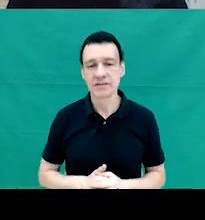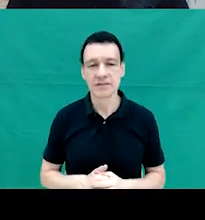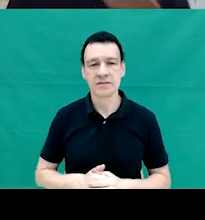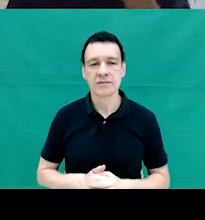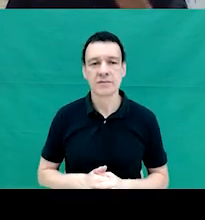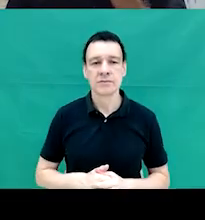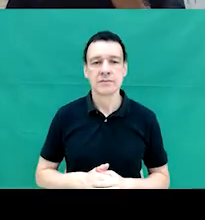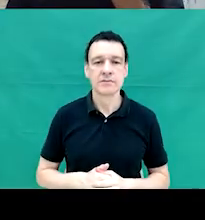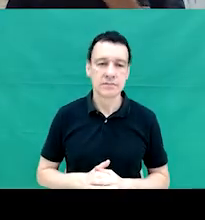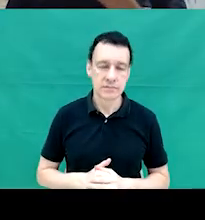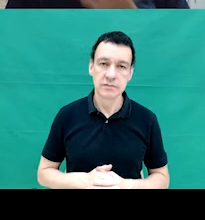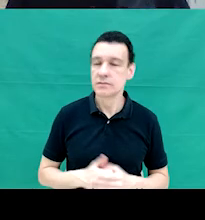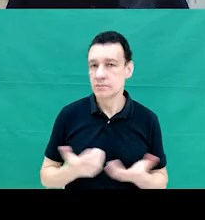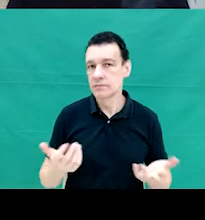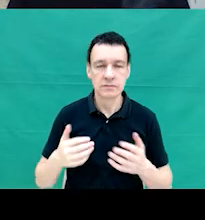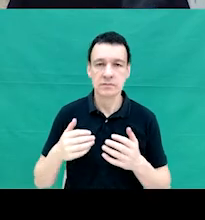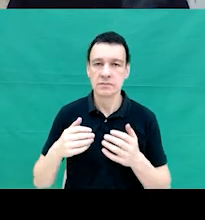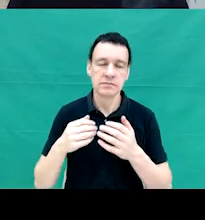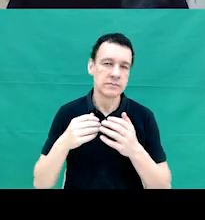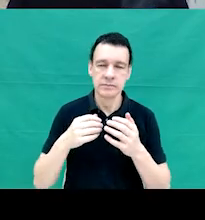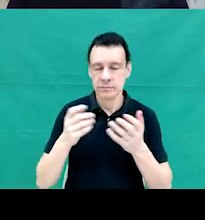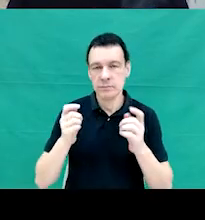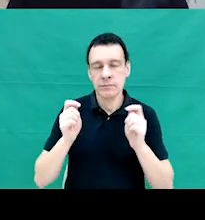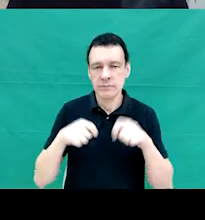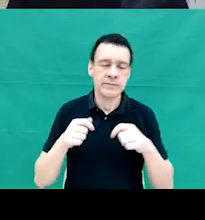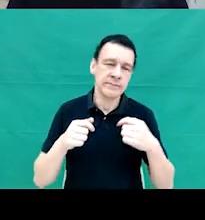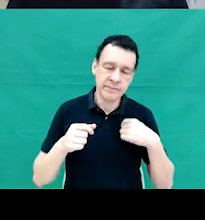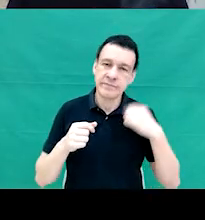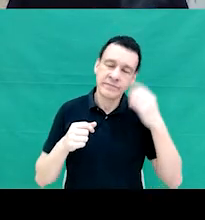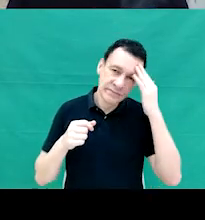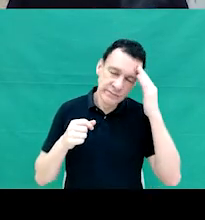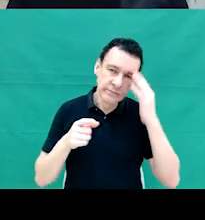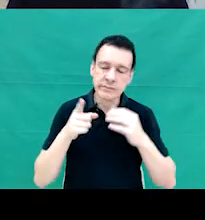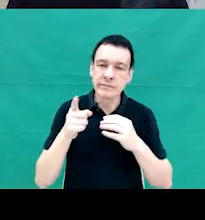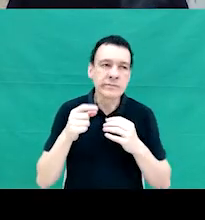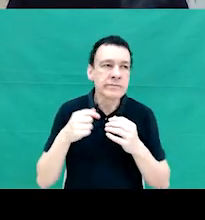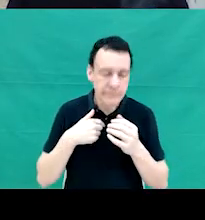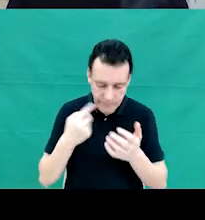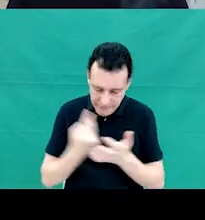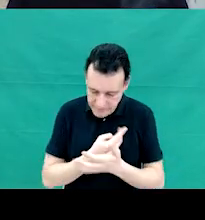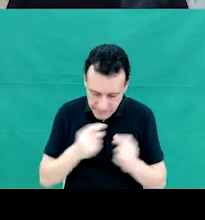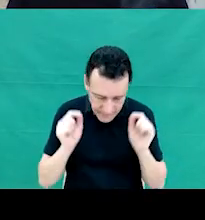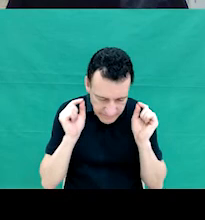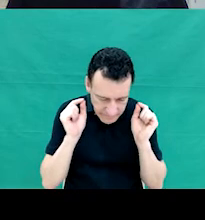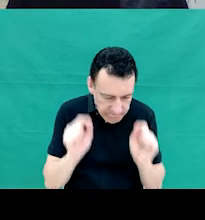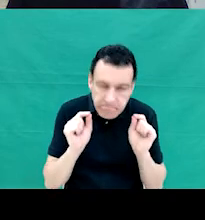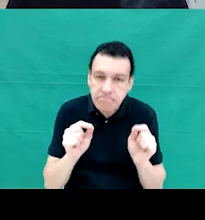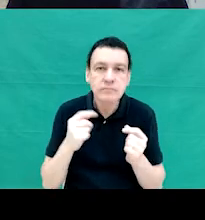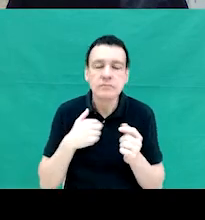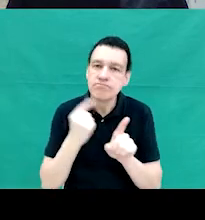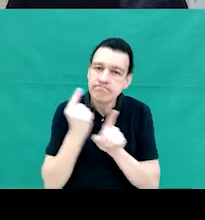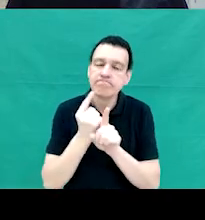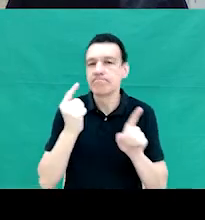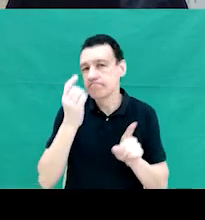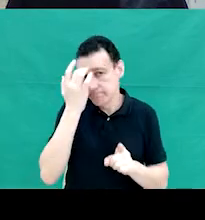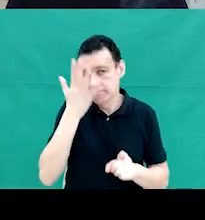que utilize também essas tecnologias vai conseguir entender o que ele fez de errado e, tendo ali uma solução, até